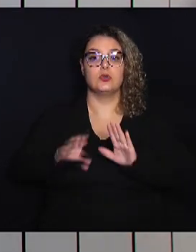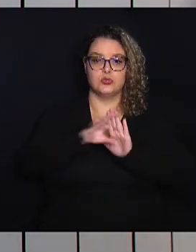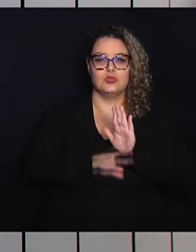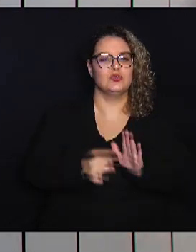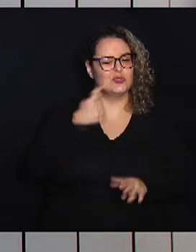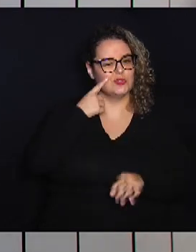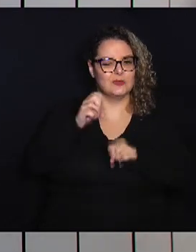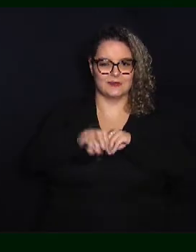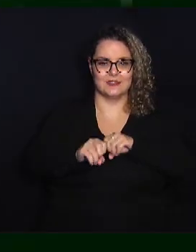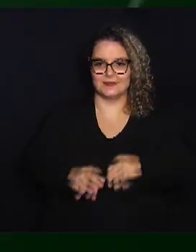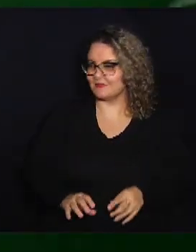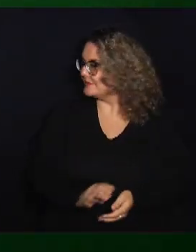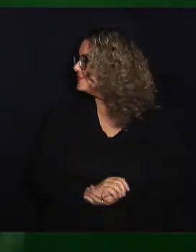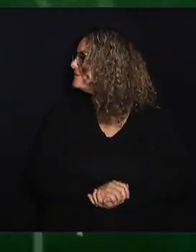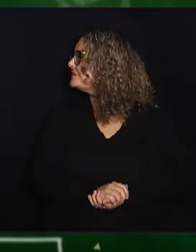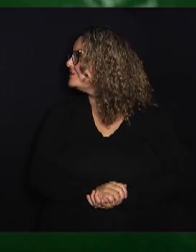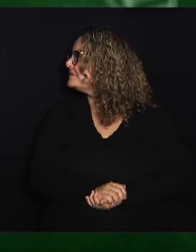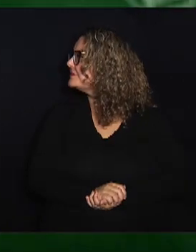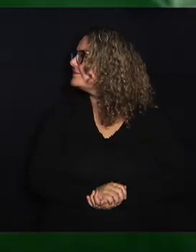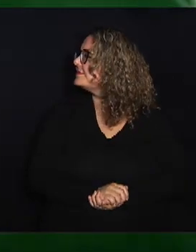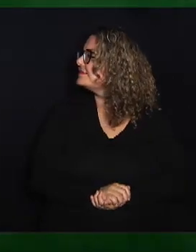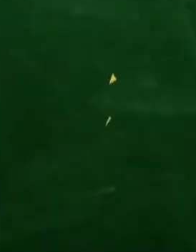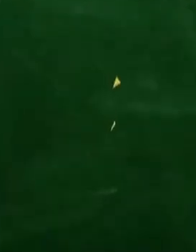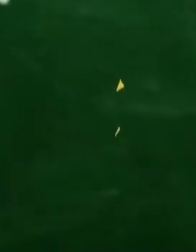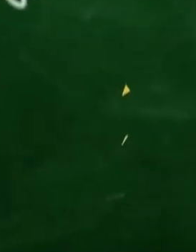Olho na Educação.